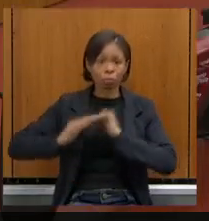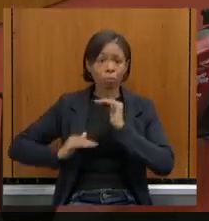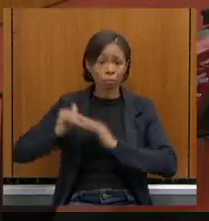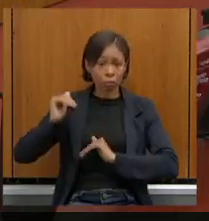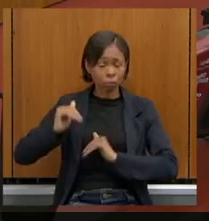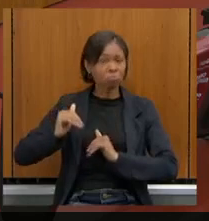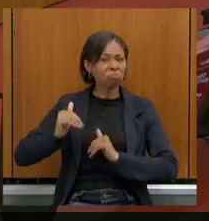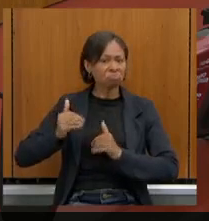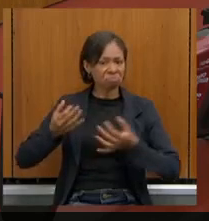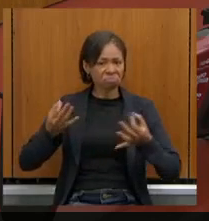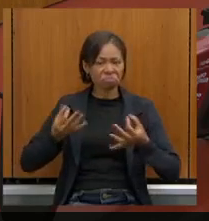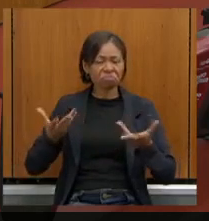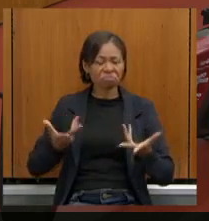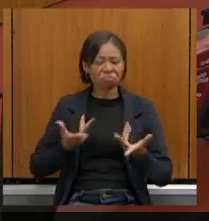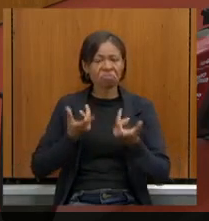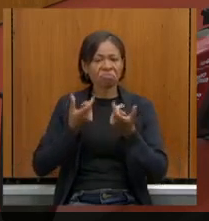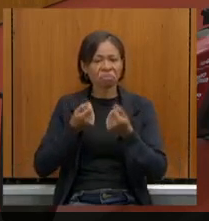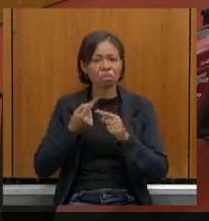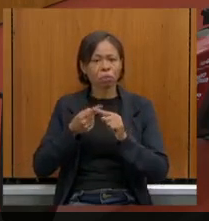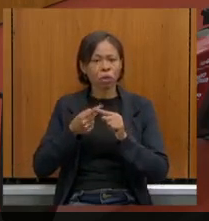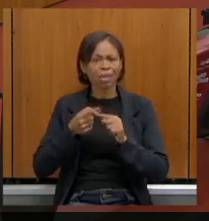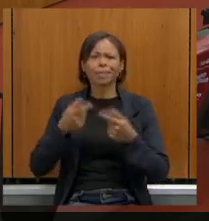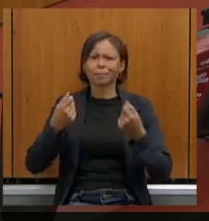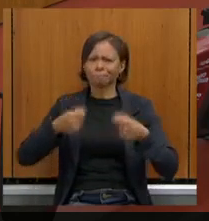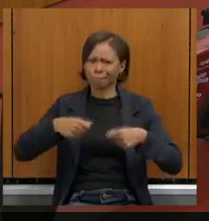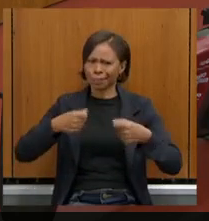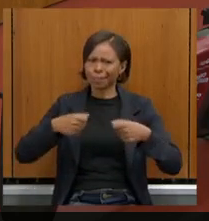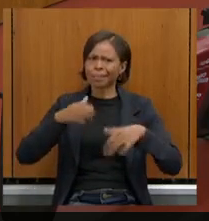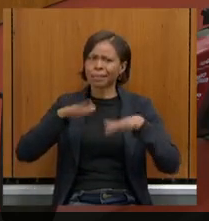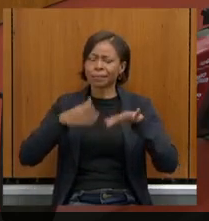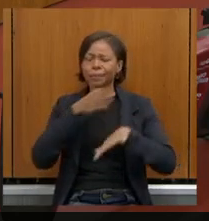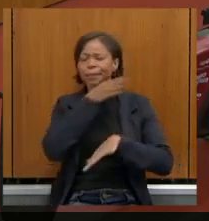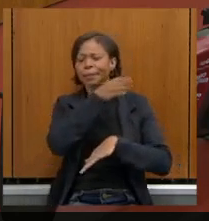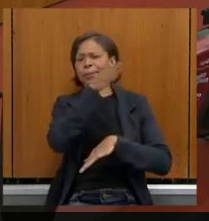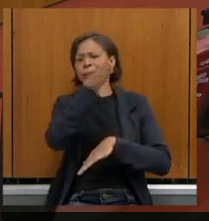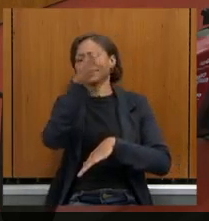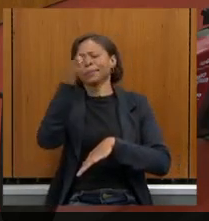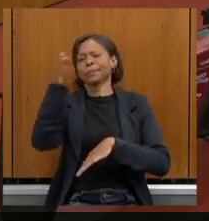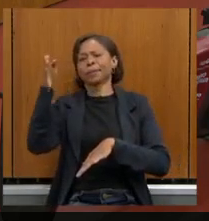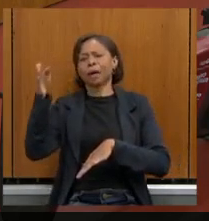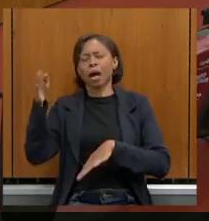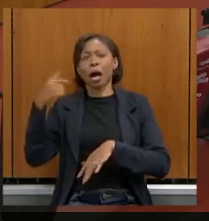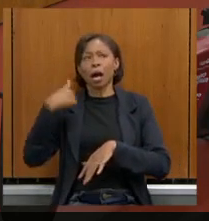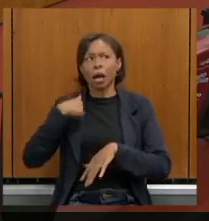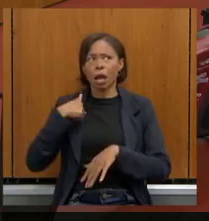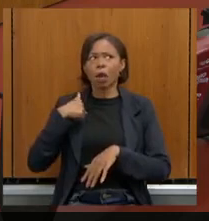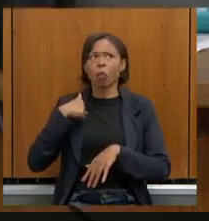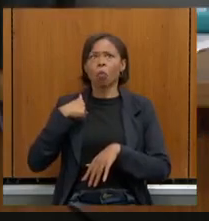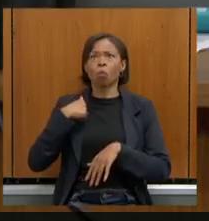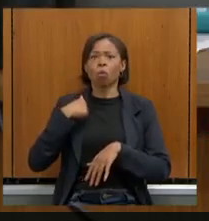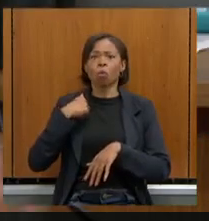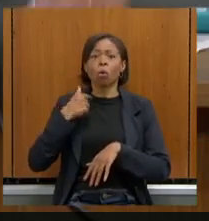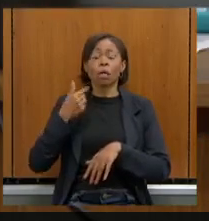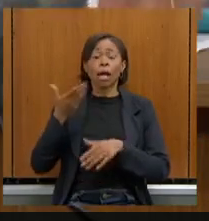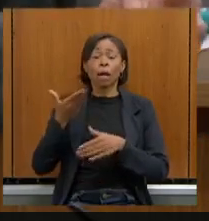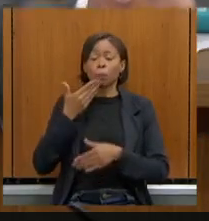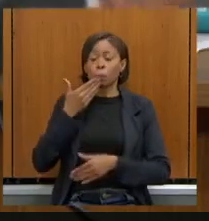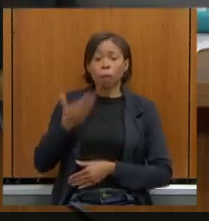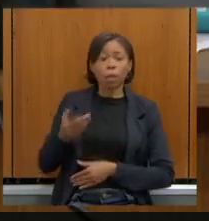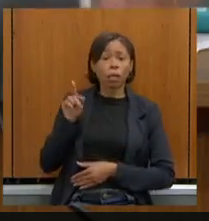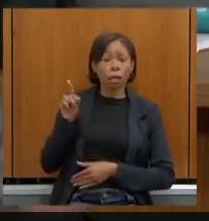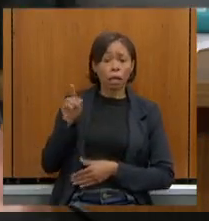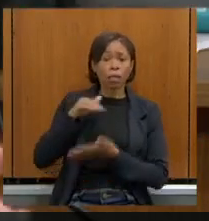a gente precisa, aonde a gente tem ido, várias vezes nosso presidente e eu solicitamos na Secretaria de Cultura um